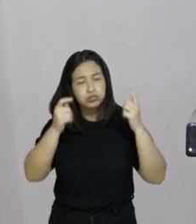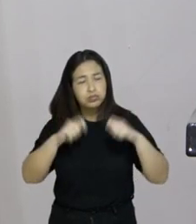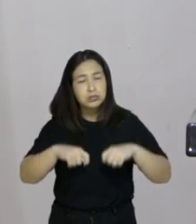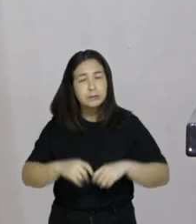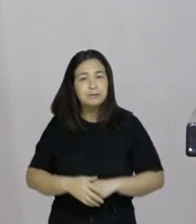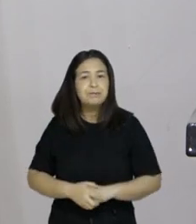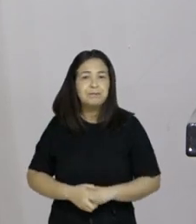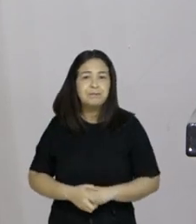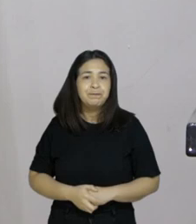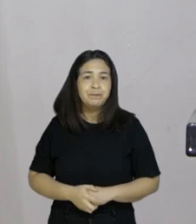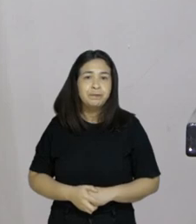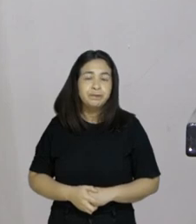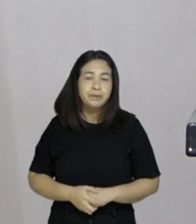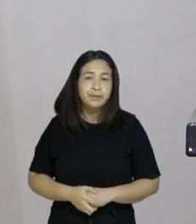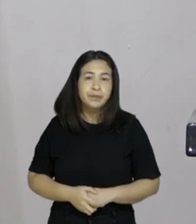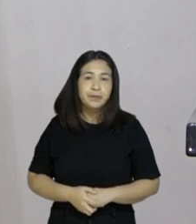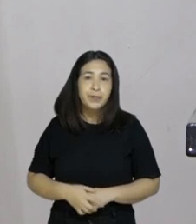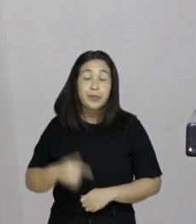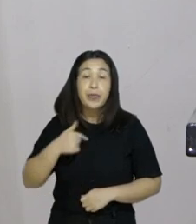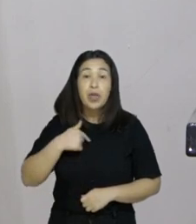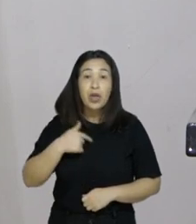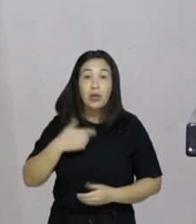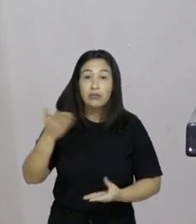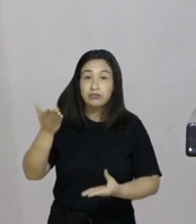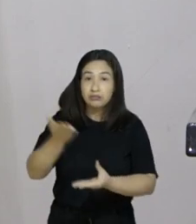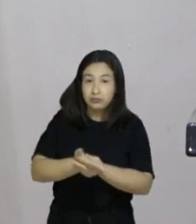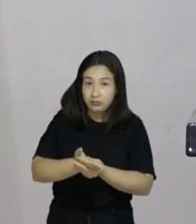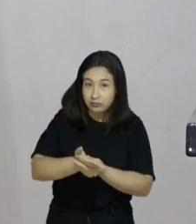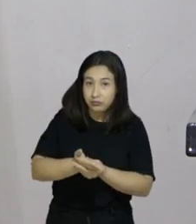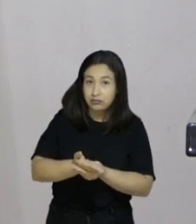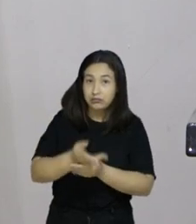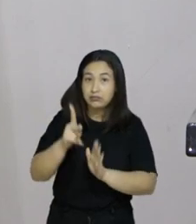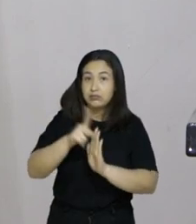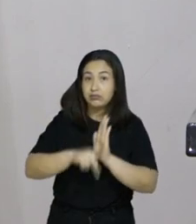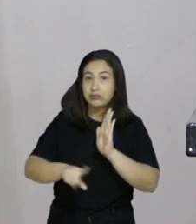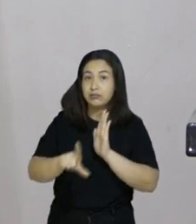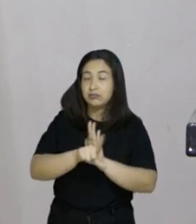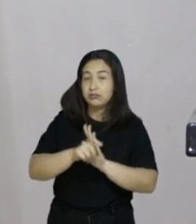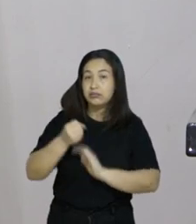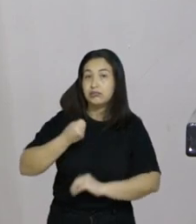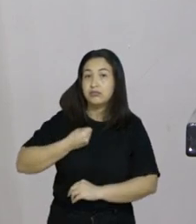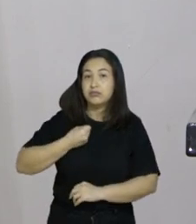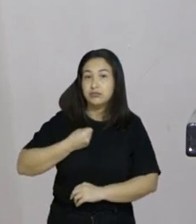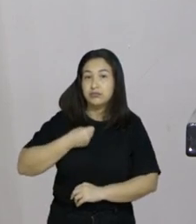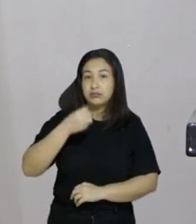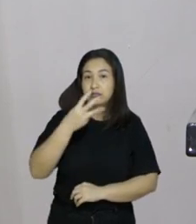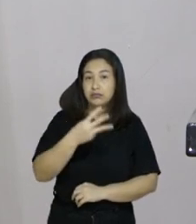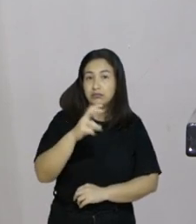nessas ideias, eu protocolei nesta casa o projeto de lei número